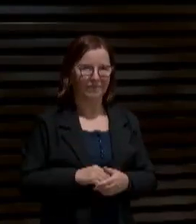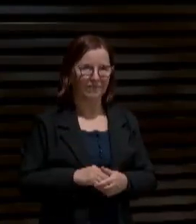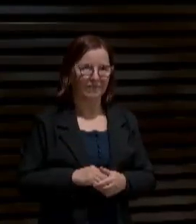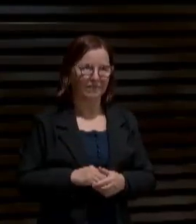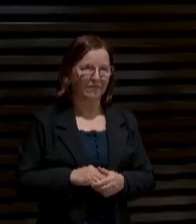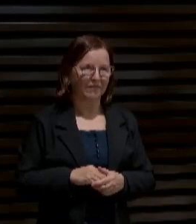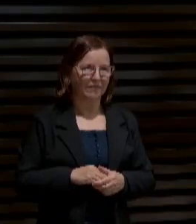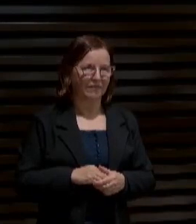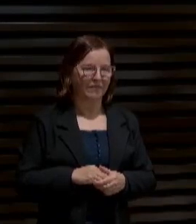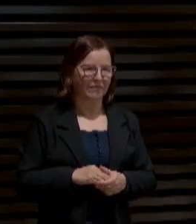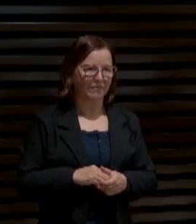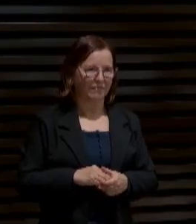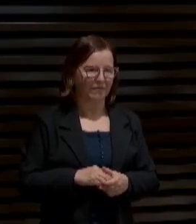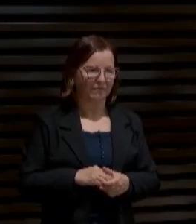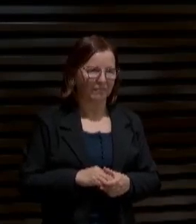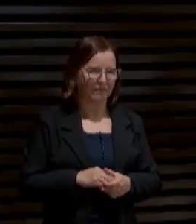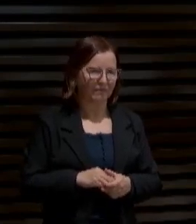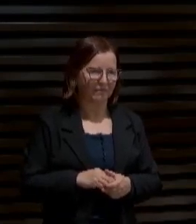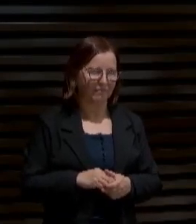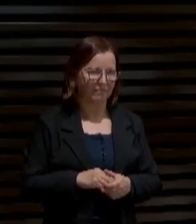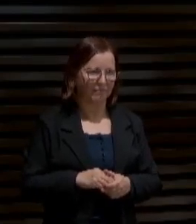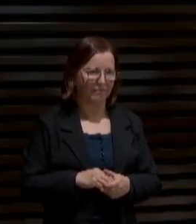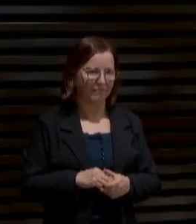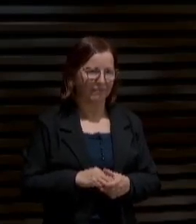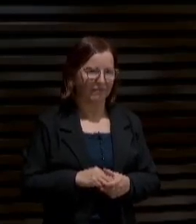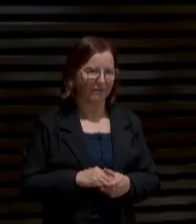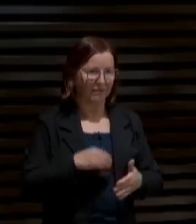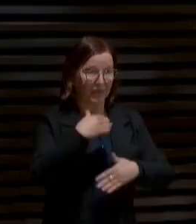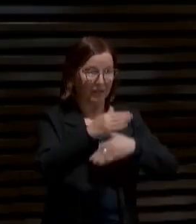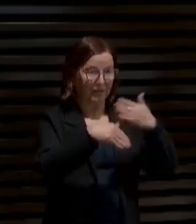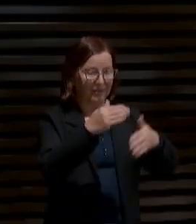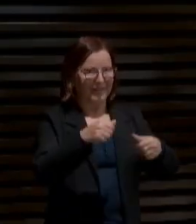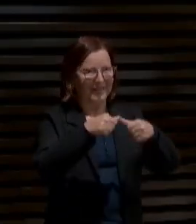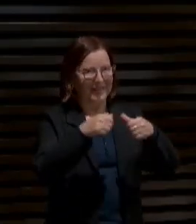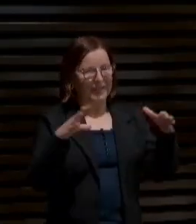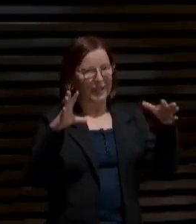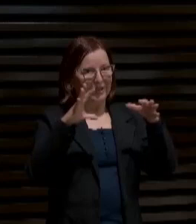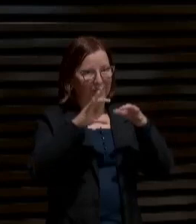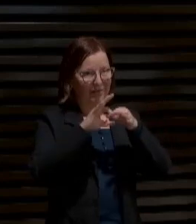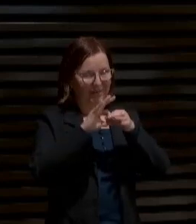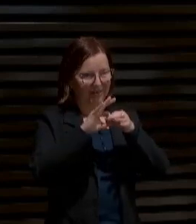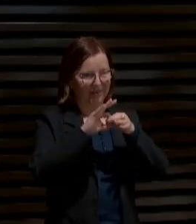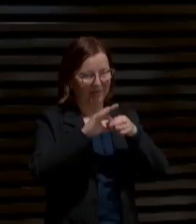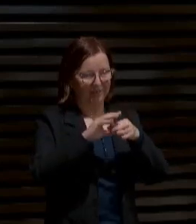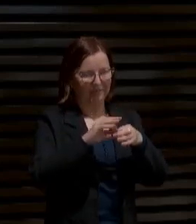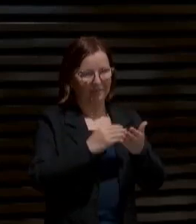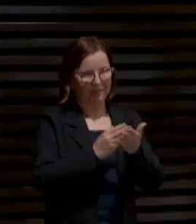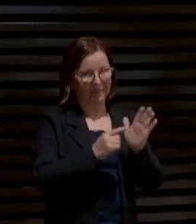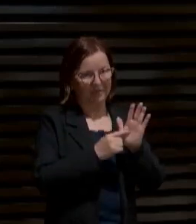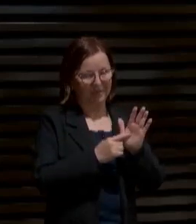e os efeitos dessa como eu passo a ser transbordantes e o fruto perceptível a